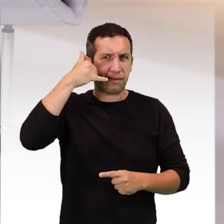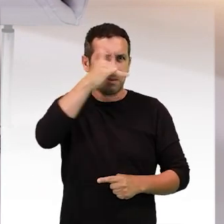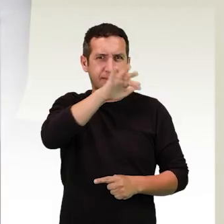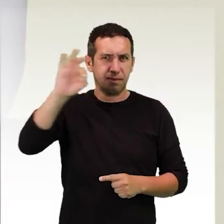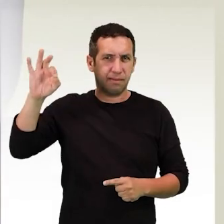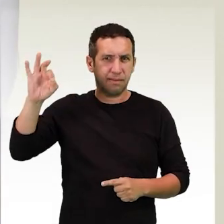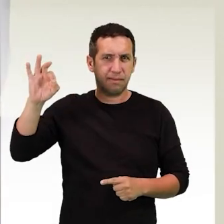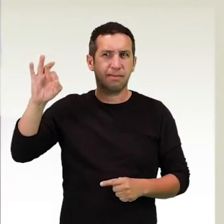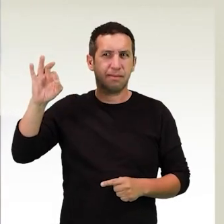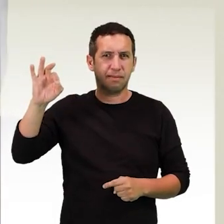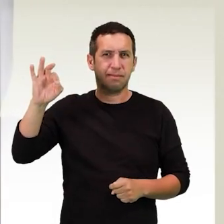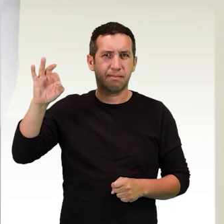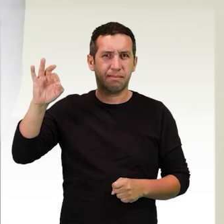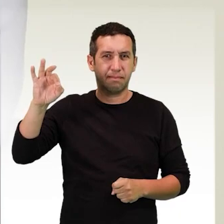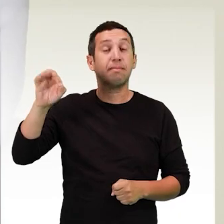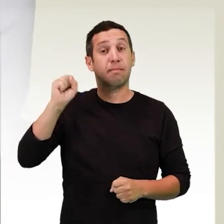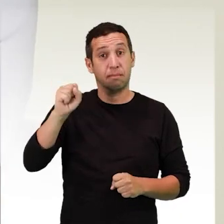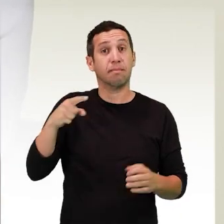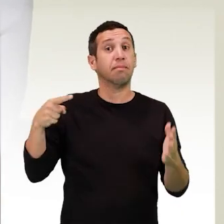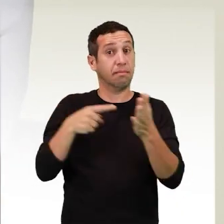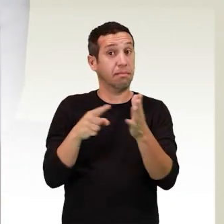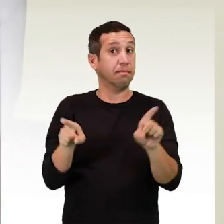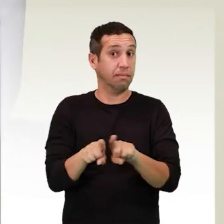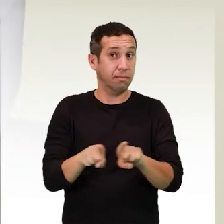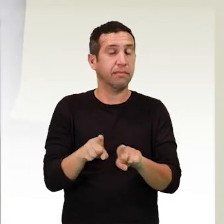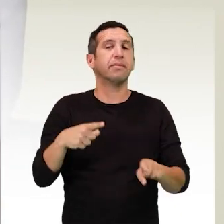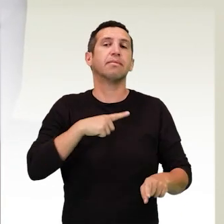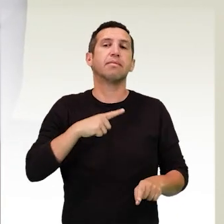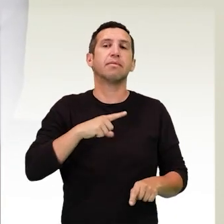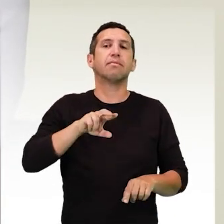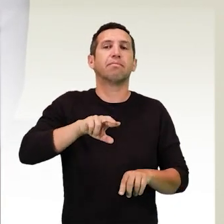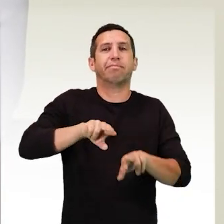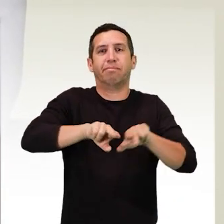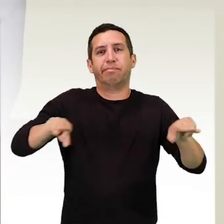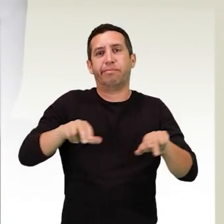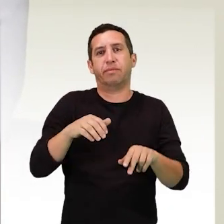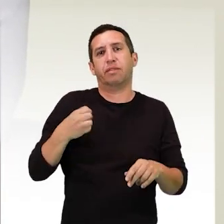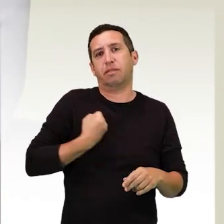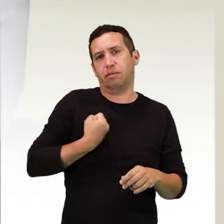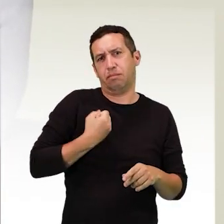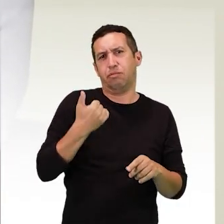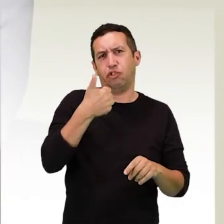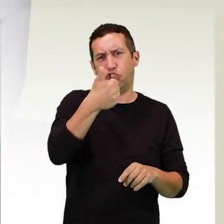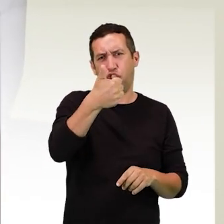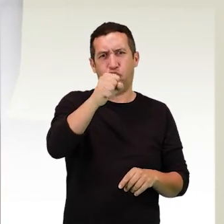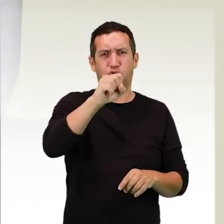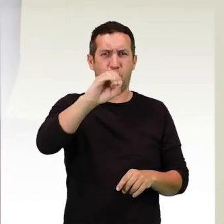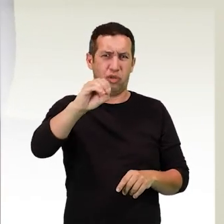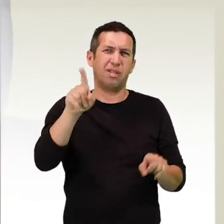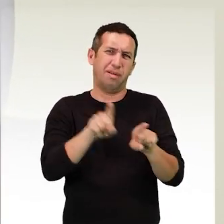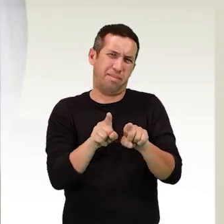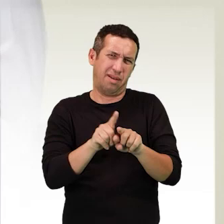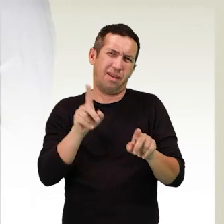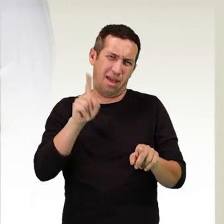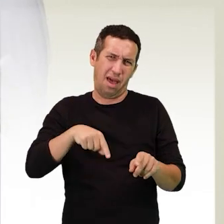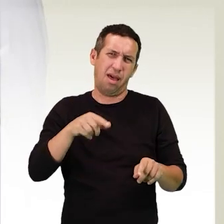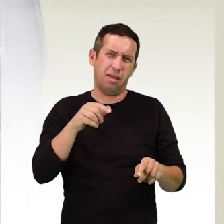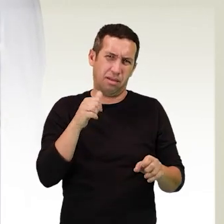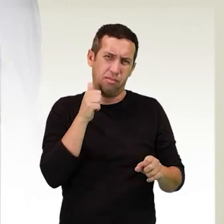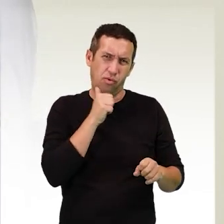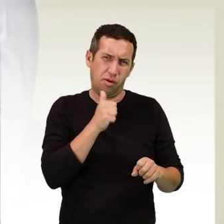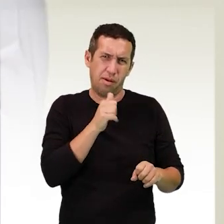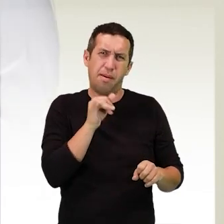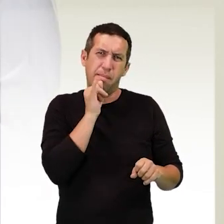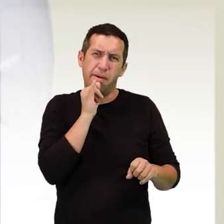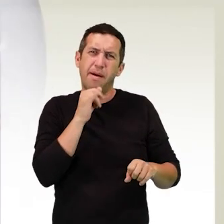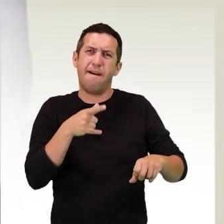tem o Disque 100, ou, enfim, a própria Polícia Militar, você também pode fazer a denúncia, né? Enfim, tem vários canais, por exemplo, 180, que eu disse que violência